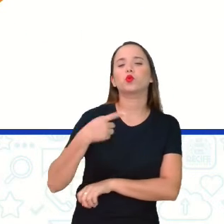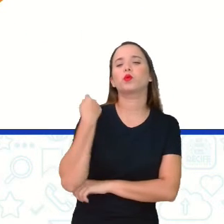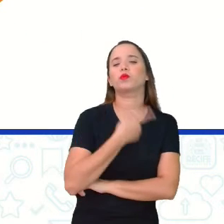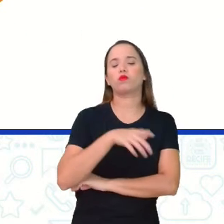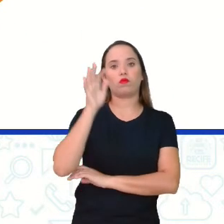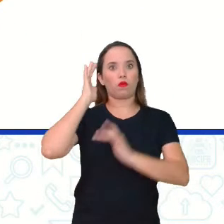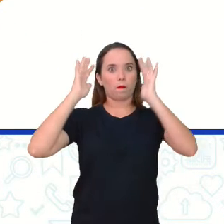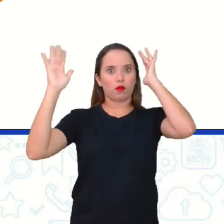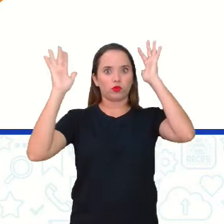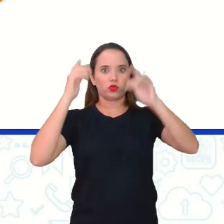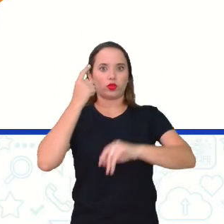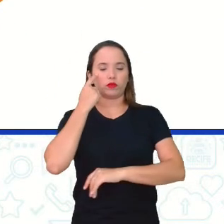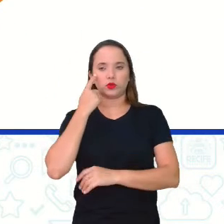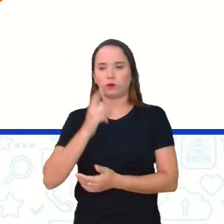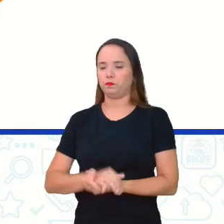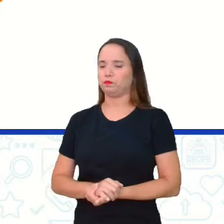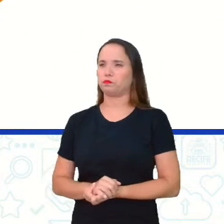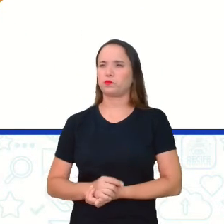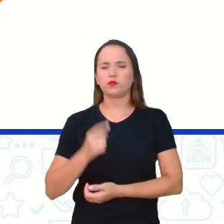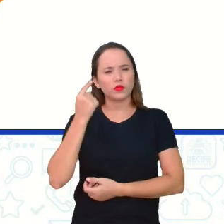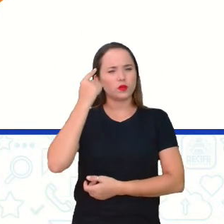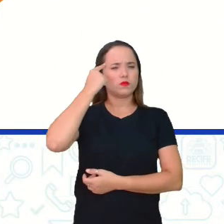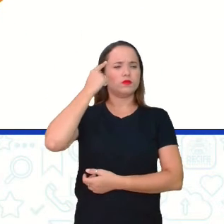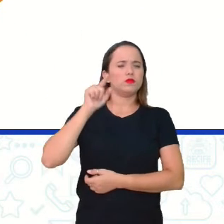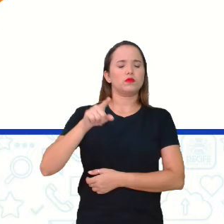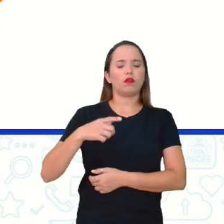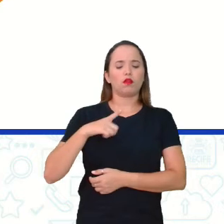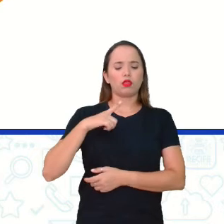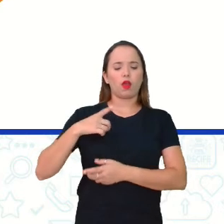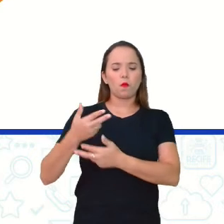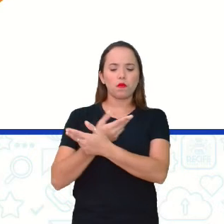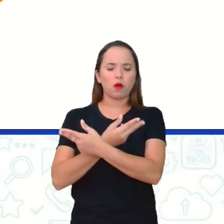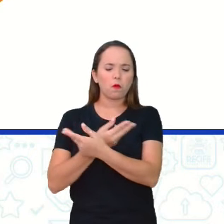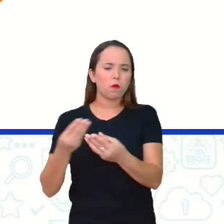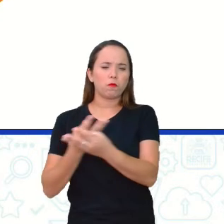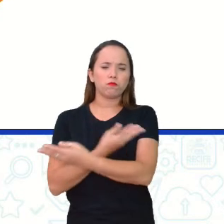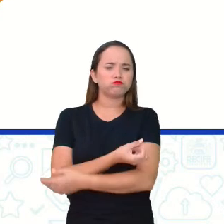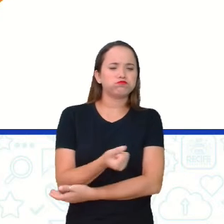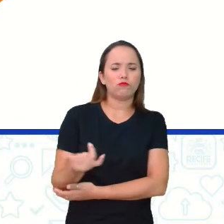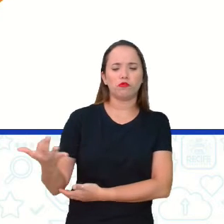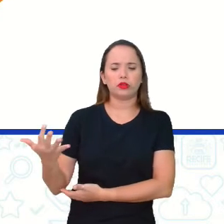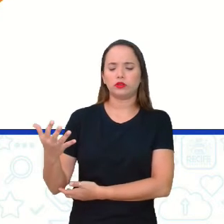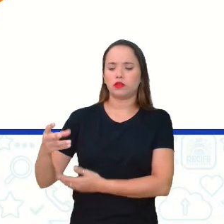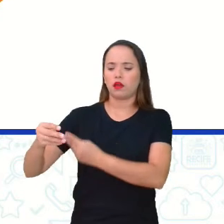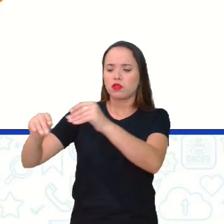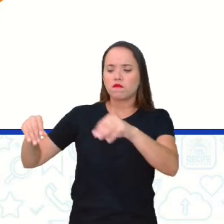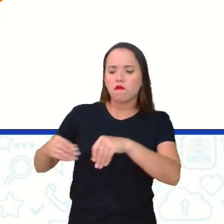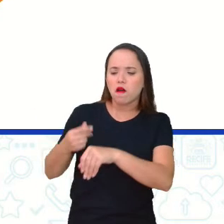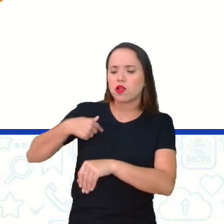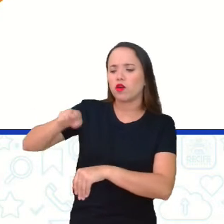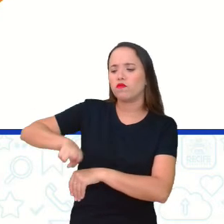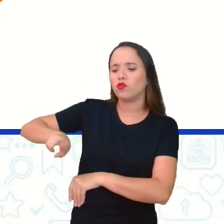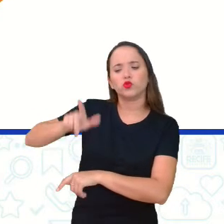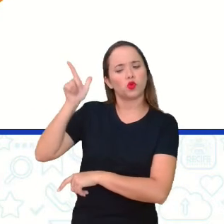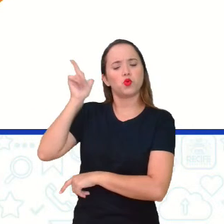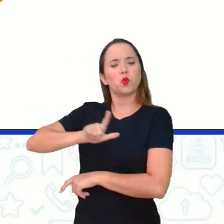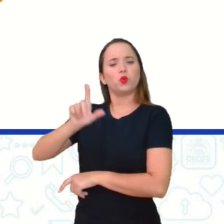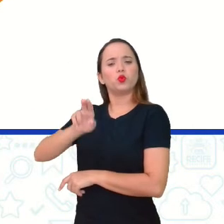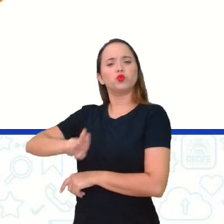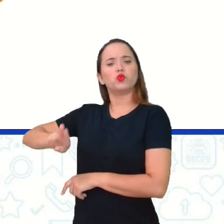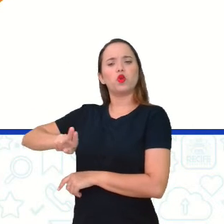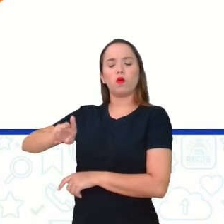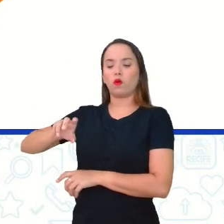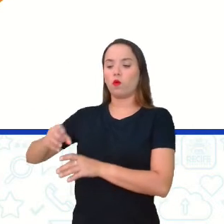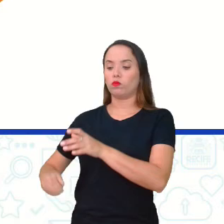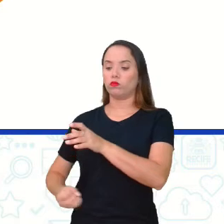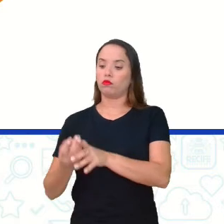que uma determinada quantidade de farinha de trigo eu consiga fazer 5 pães, tá certo? Então vai ser o pontapé inicial